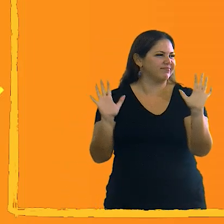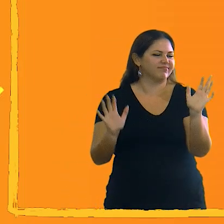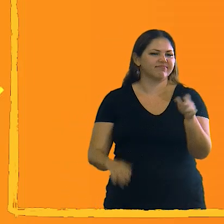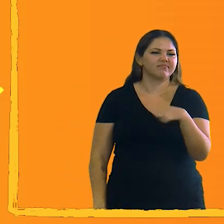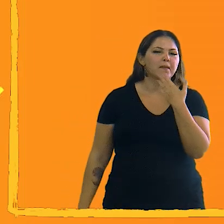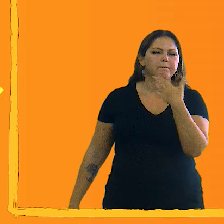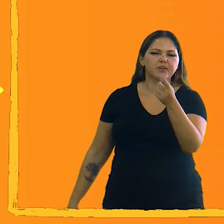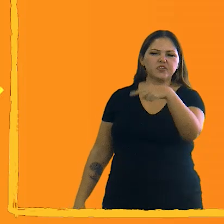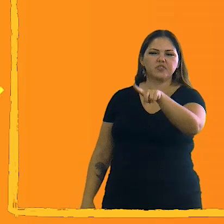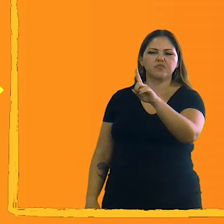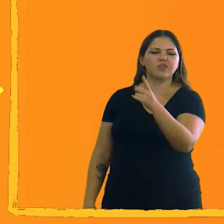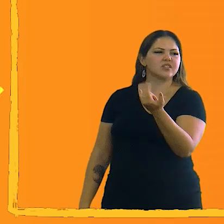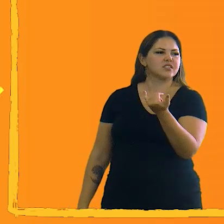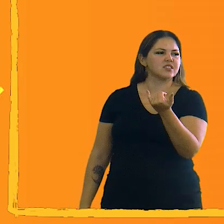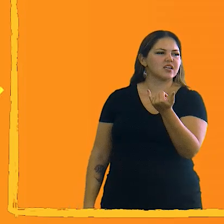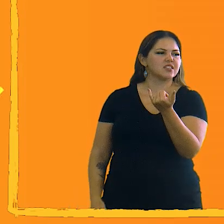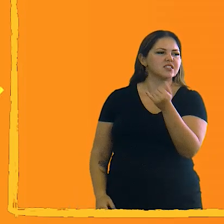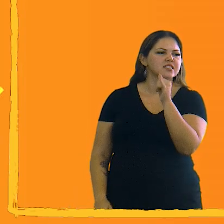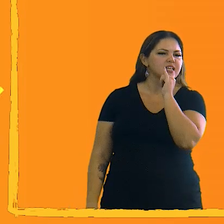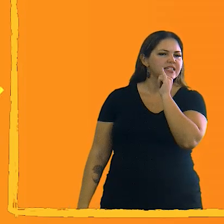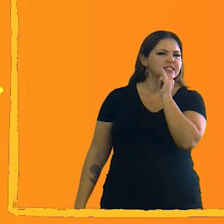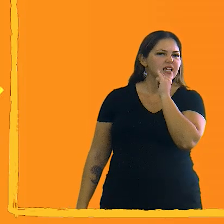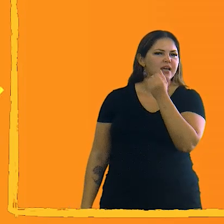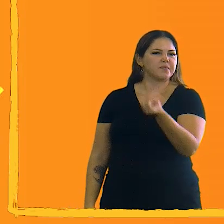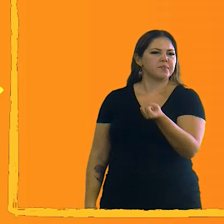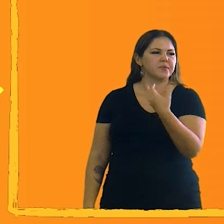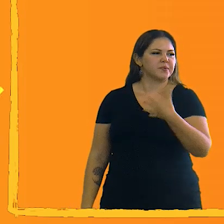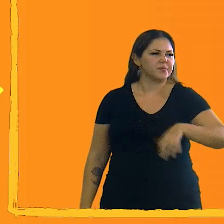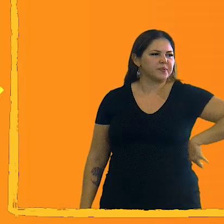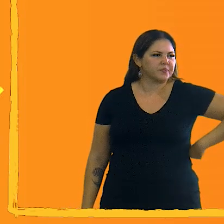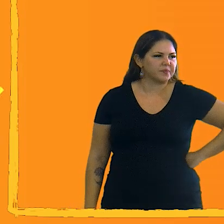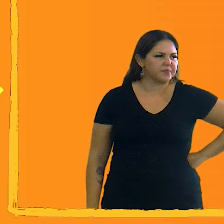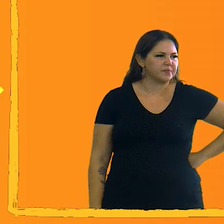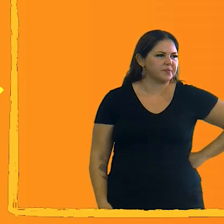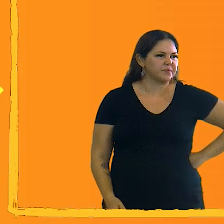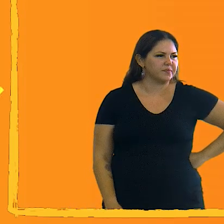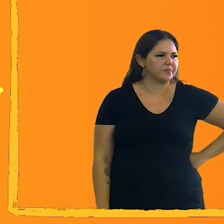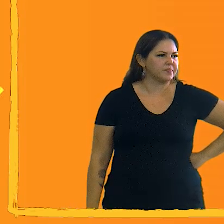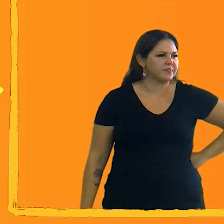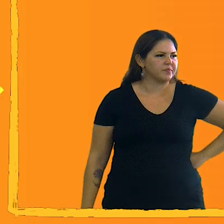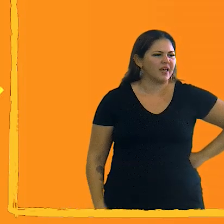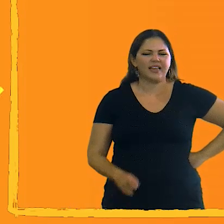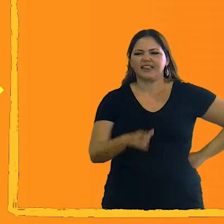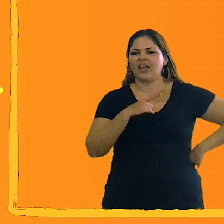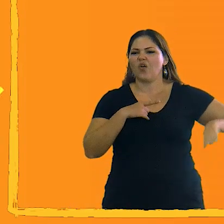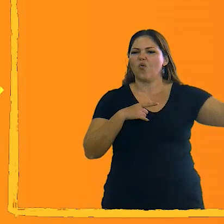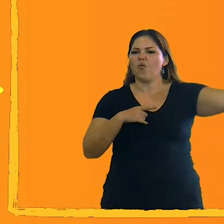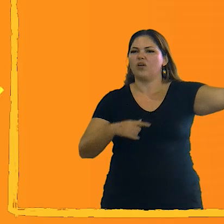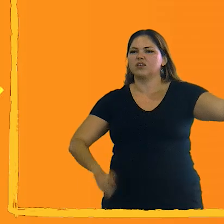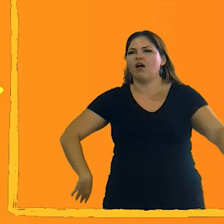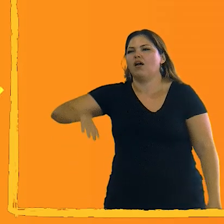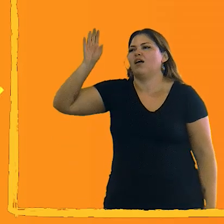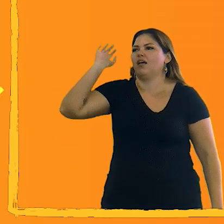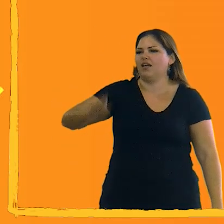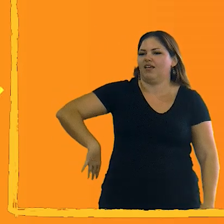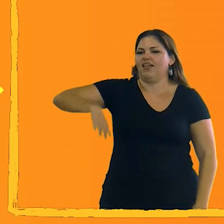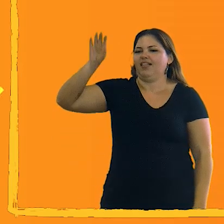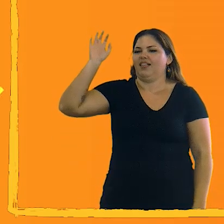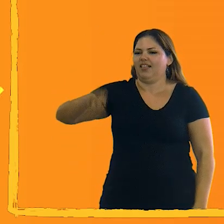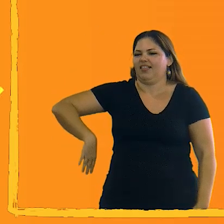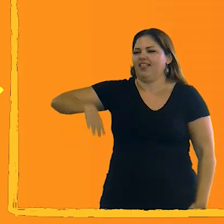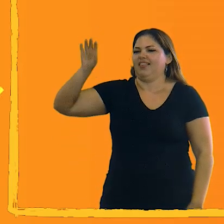vai que que é isso entendi Não ela tá fazendo assim ó alguém